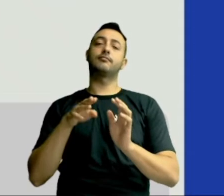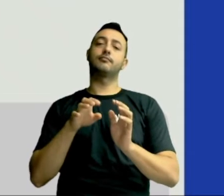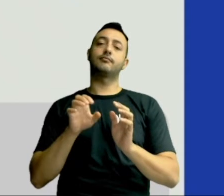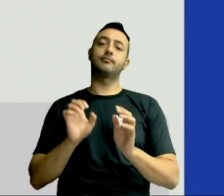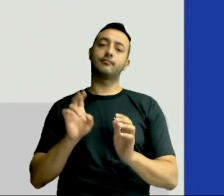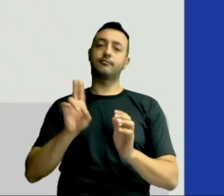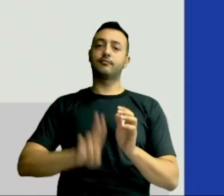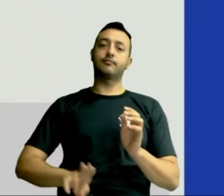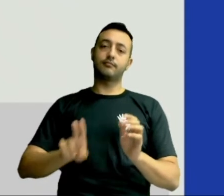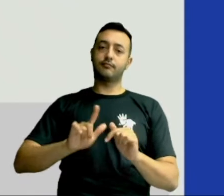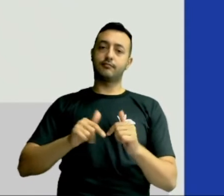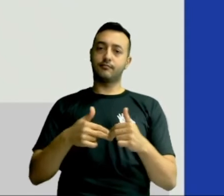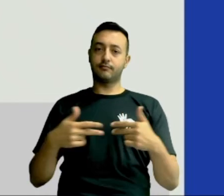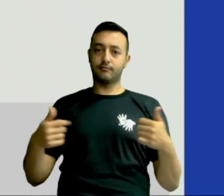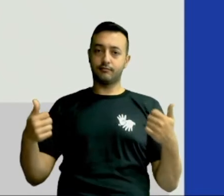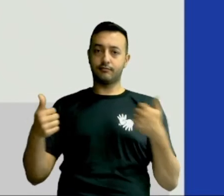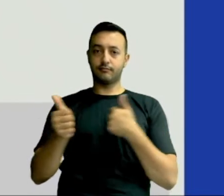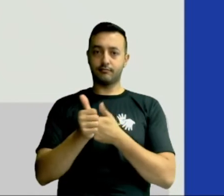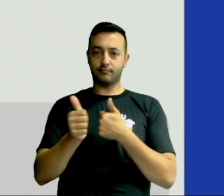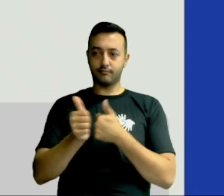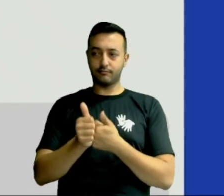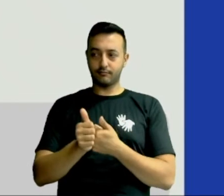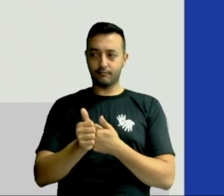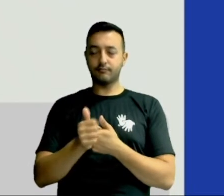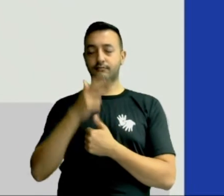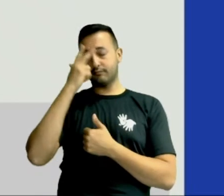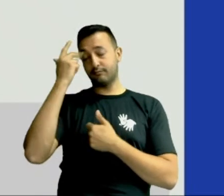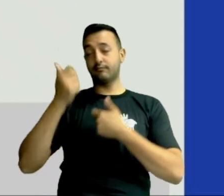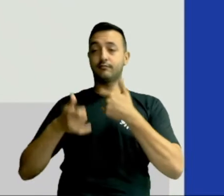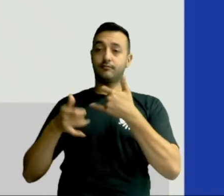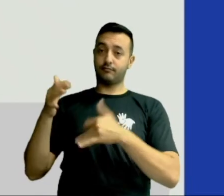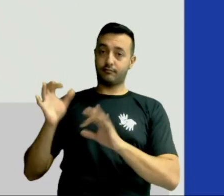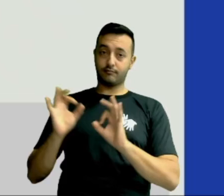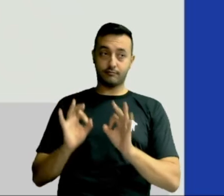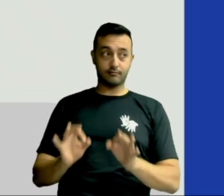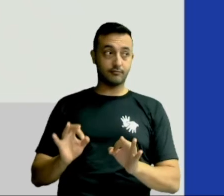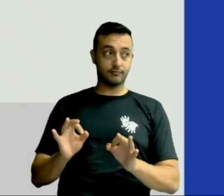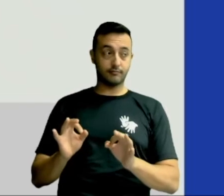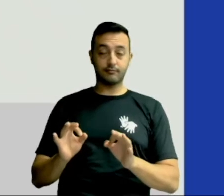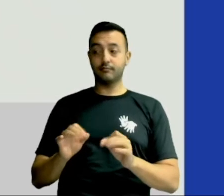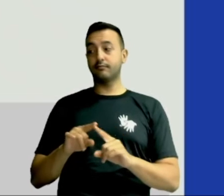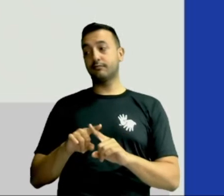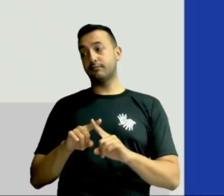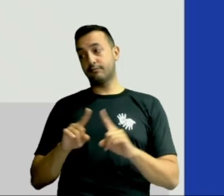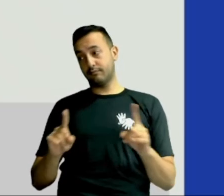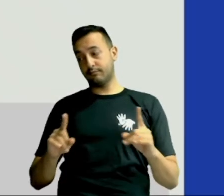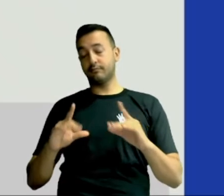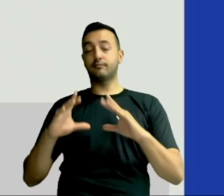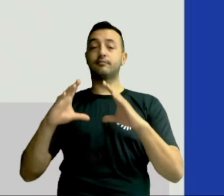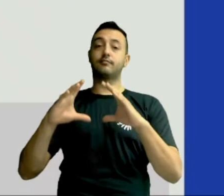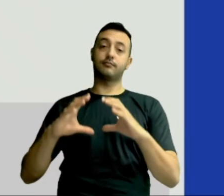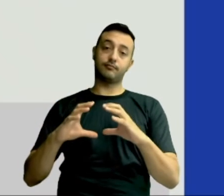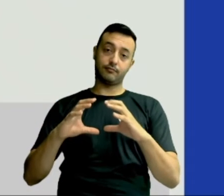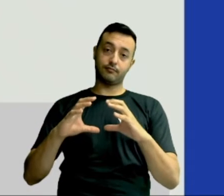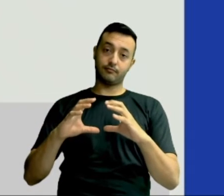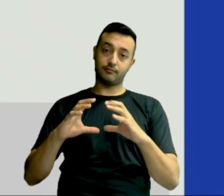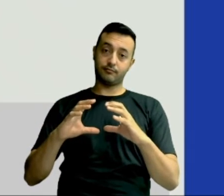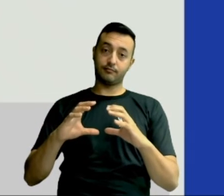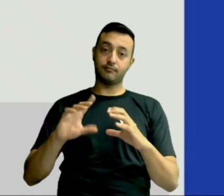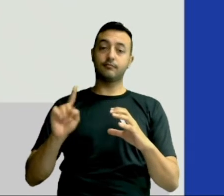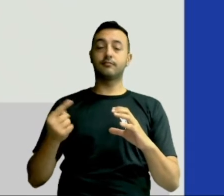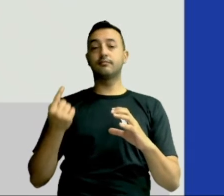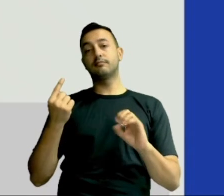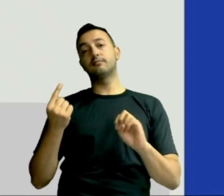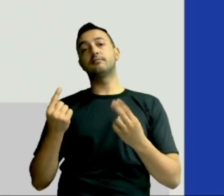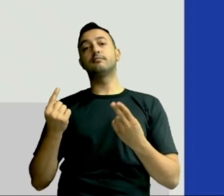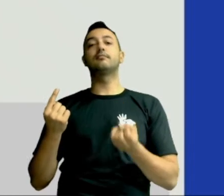utilizados para objetos que são próximos ao interlocutor certo mas essa bola está